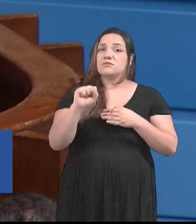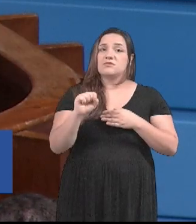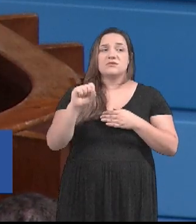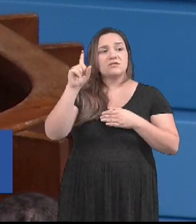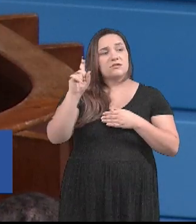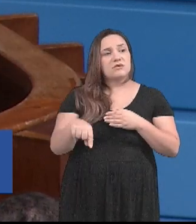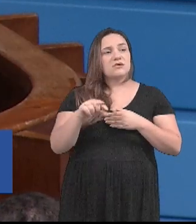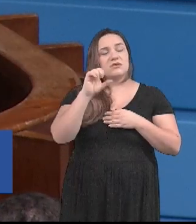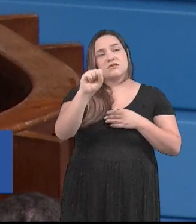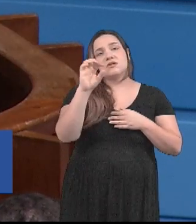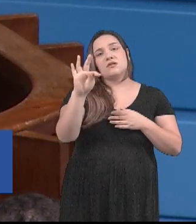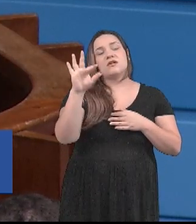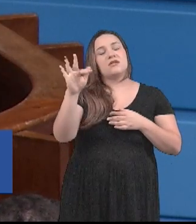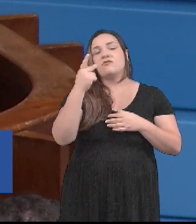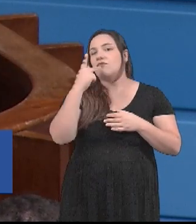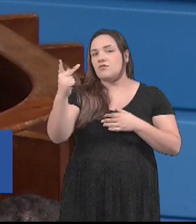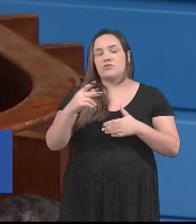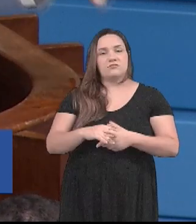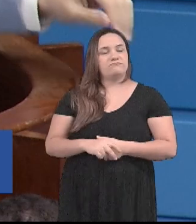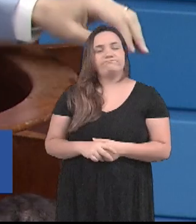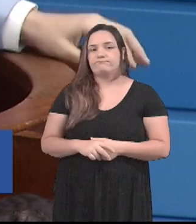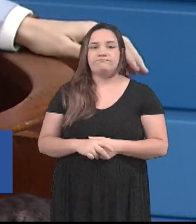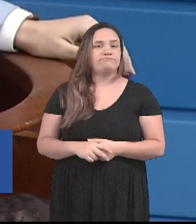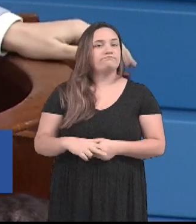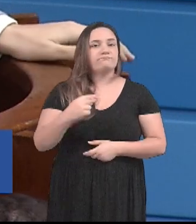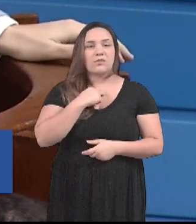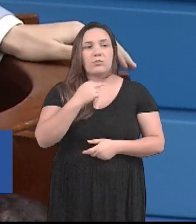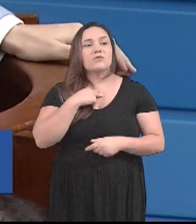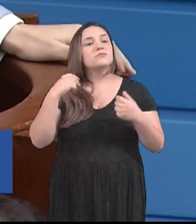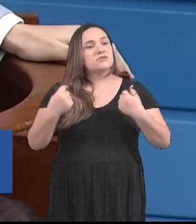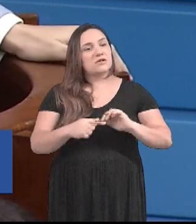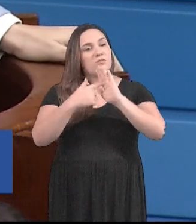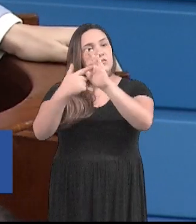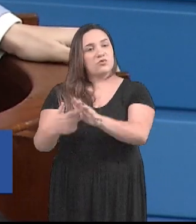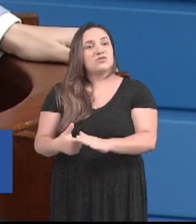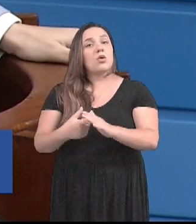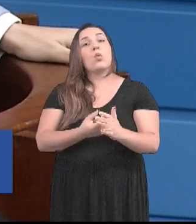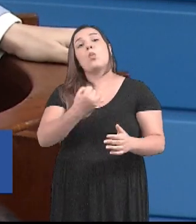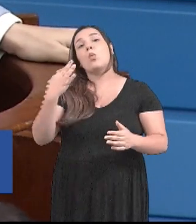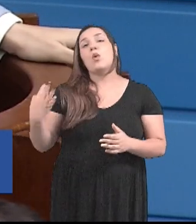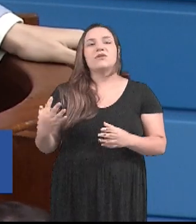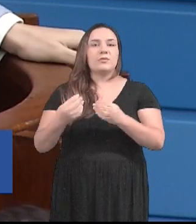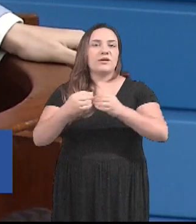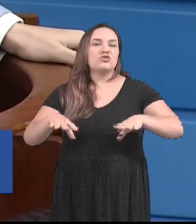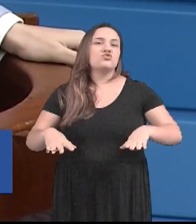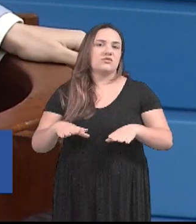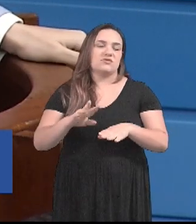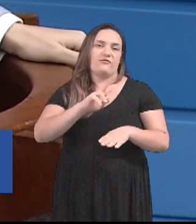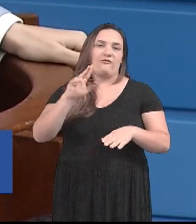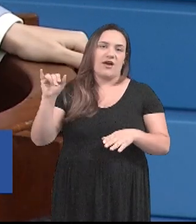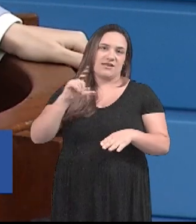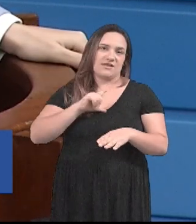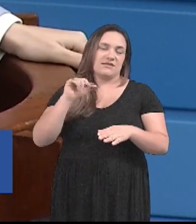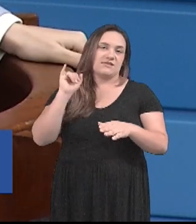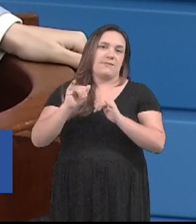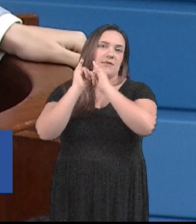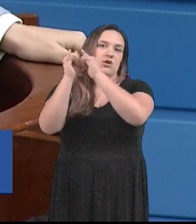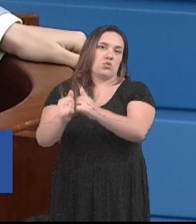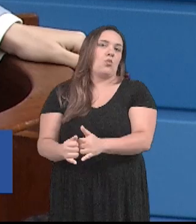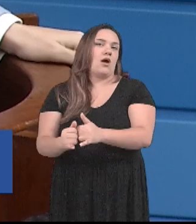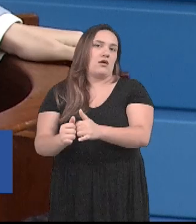Federal, são completamente nulos e ilegais. Então perceba, o fisco